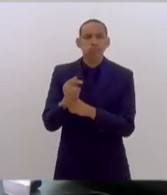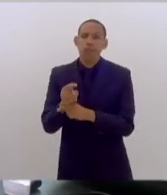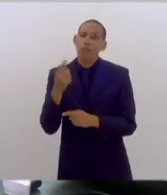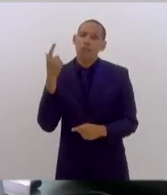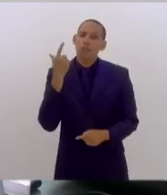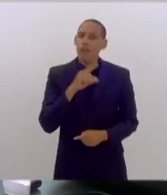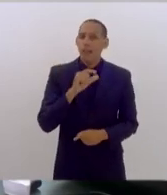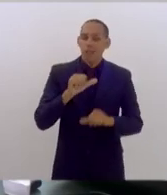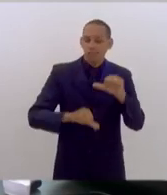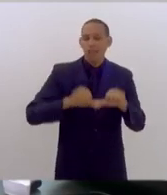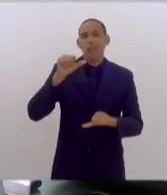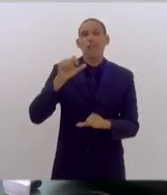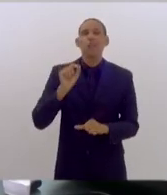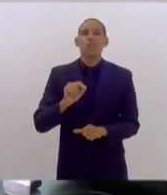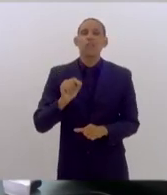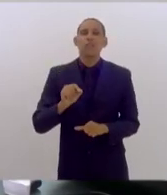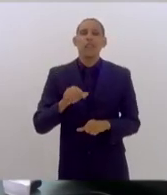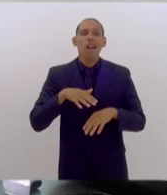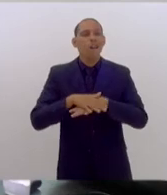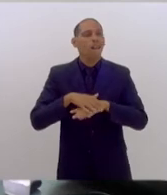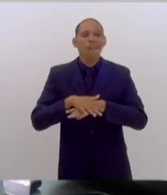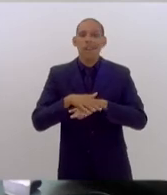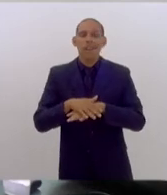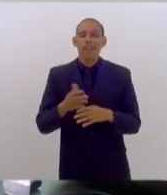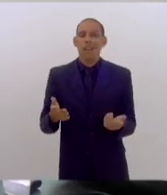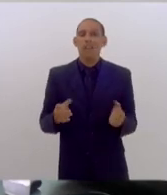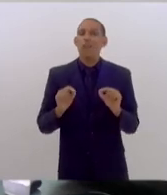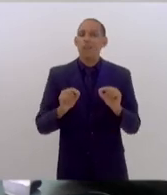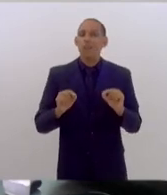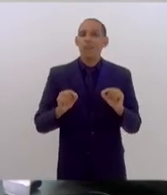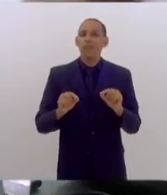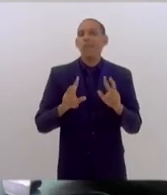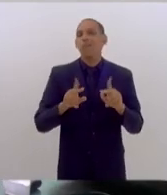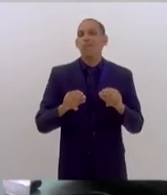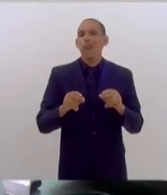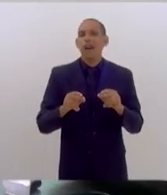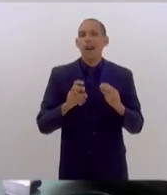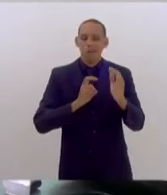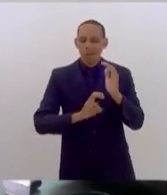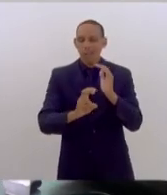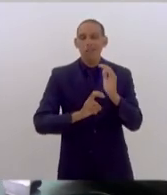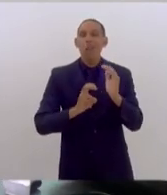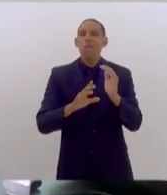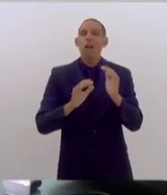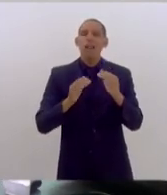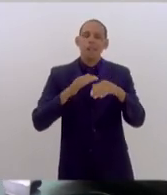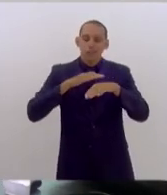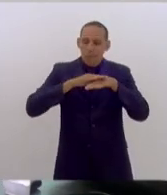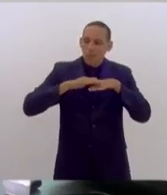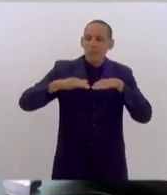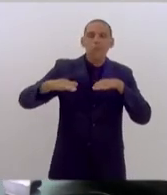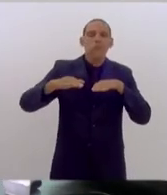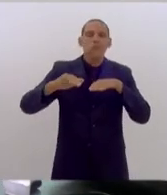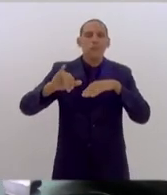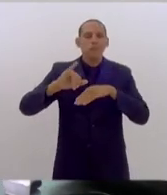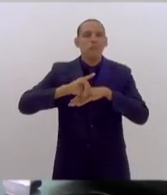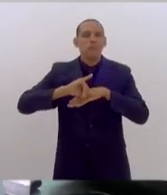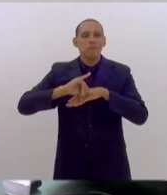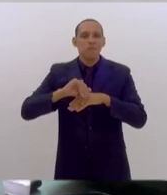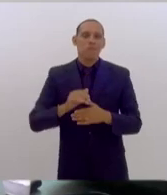ele vai virar Na verdade uma uma rede região de metrô de superfície então assim é uma recomendação importante